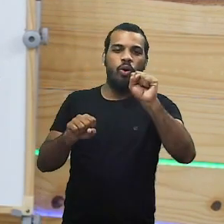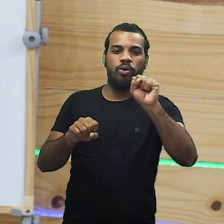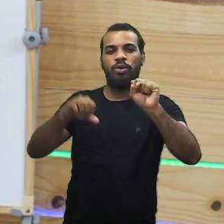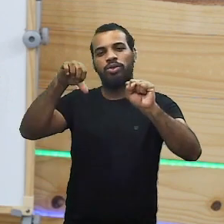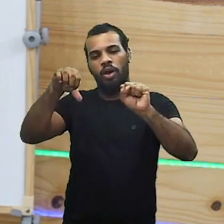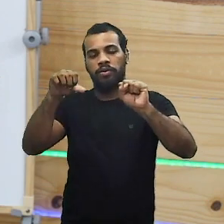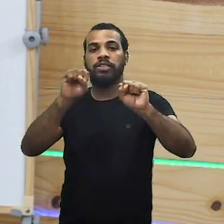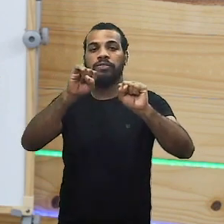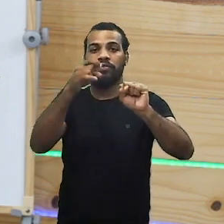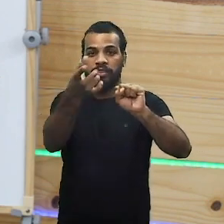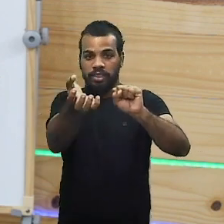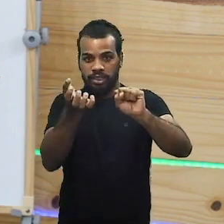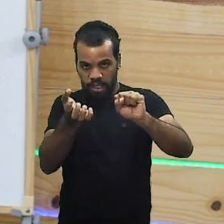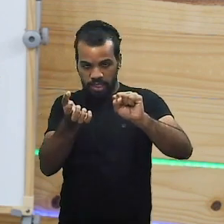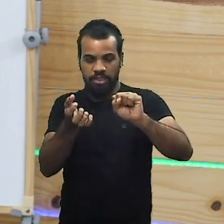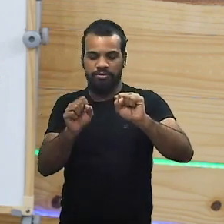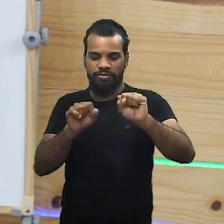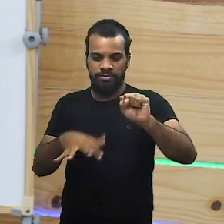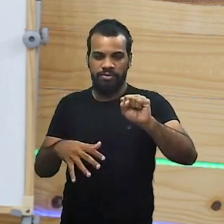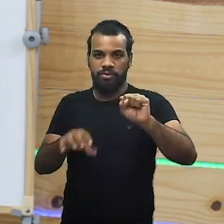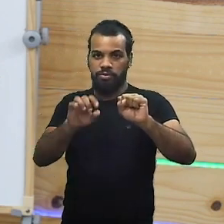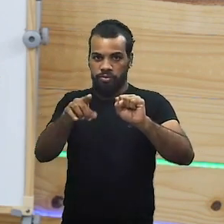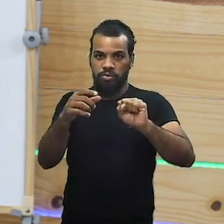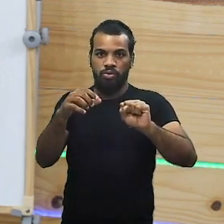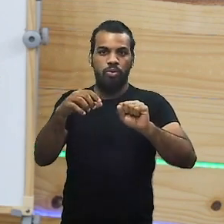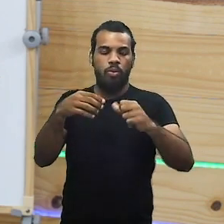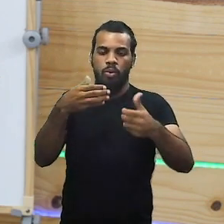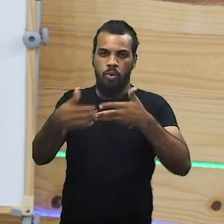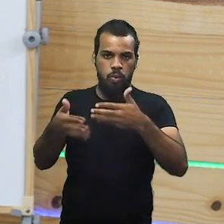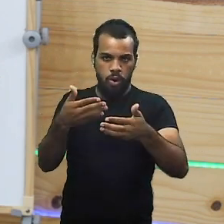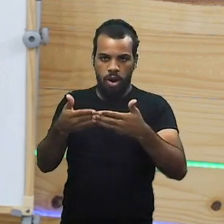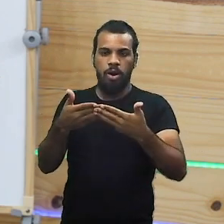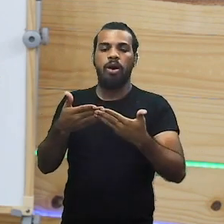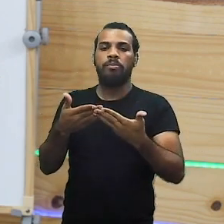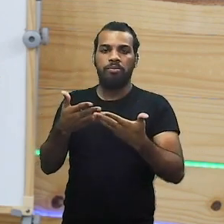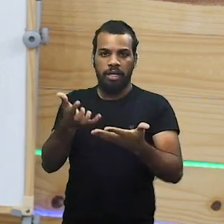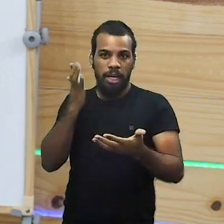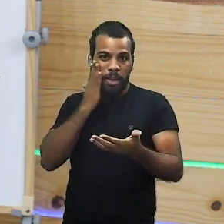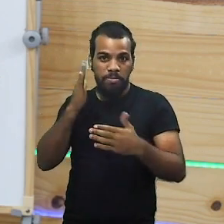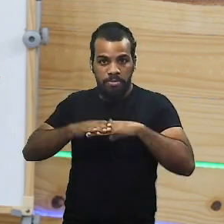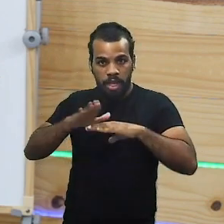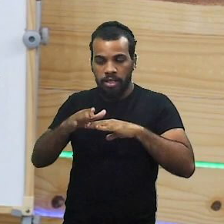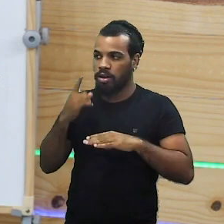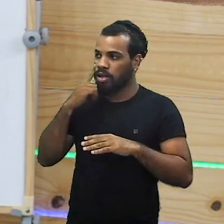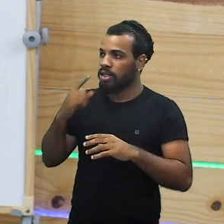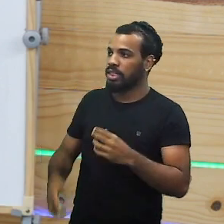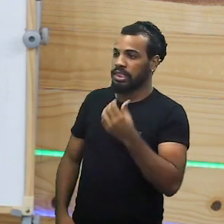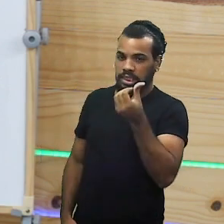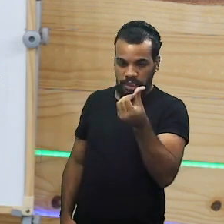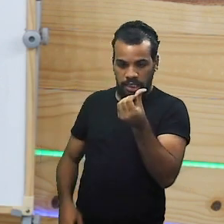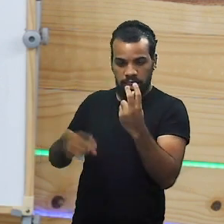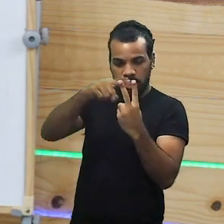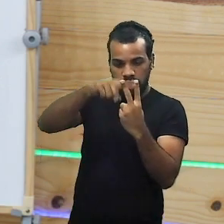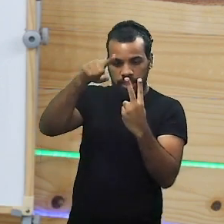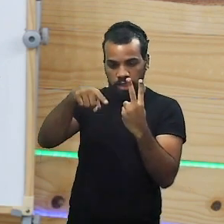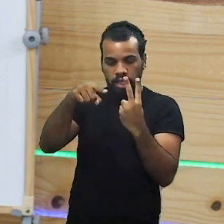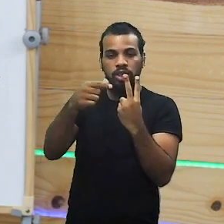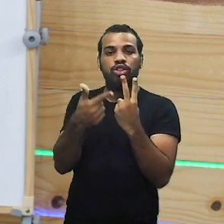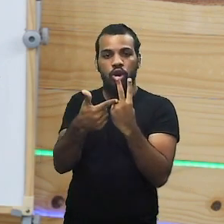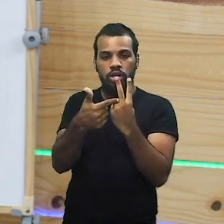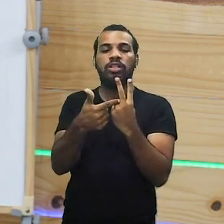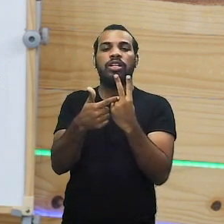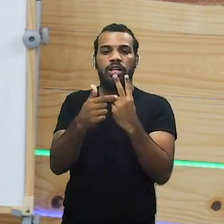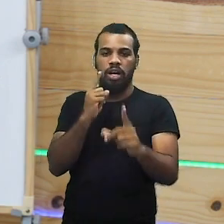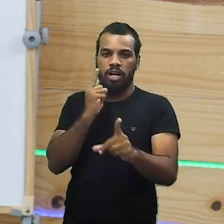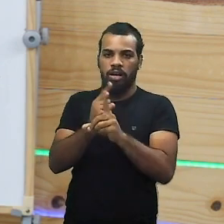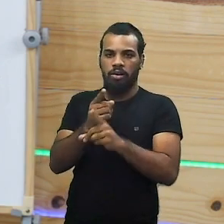você quiser maior detalhe desse número, é só multiplicar 6 pelo resultado da raiz quadrada de 2 e você vai encontrar